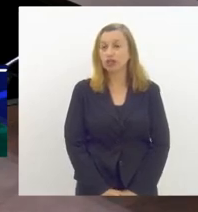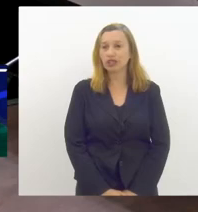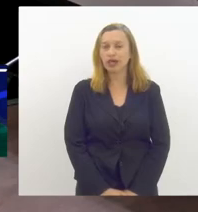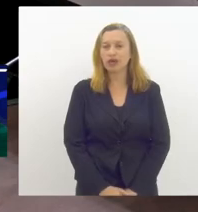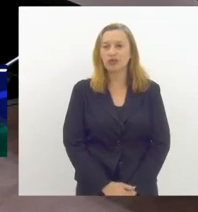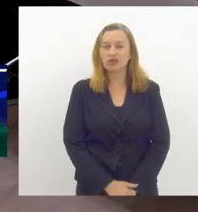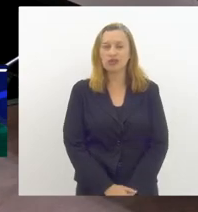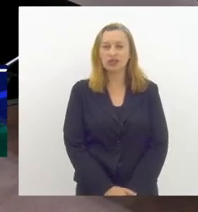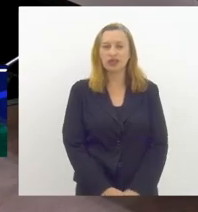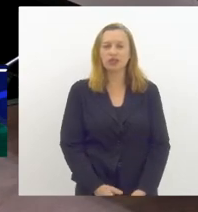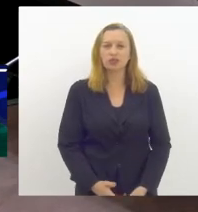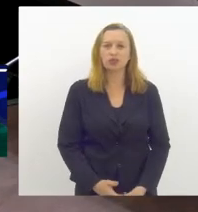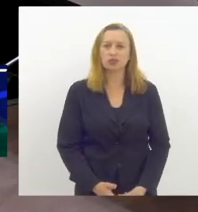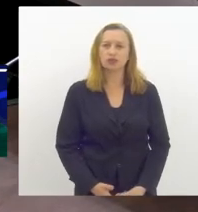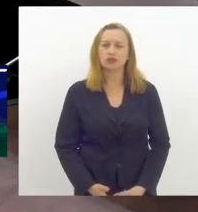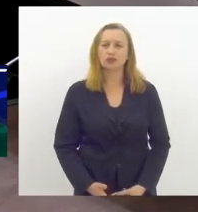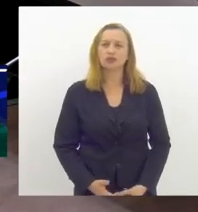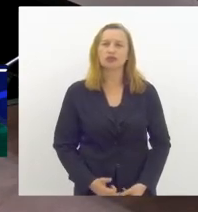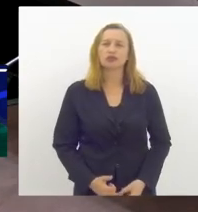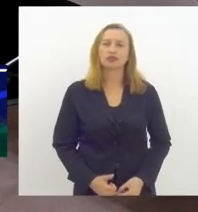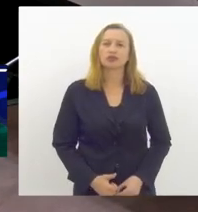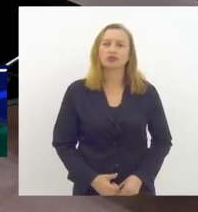E aí